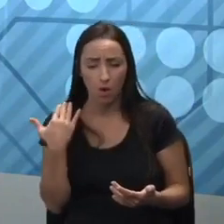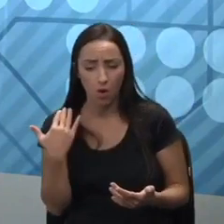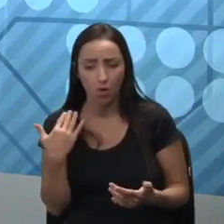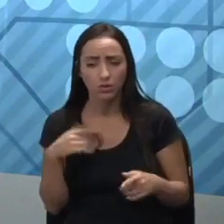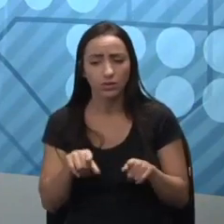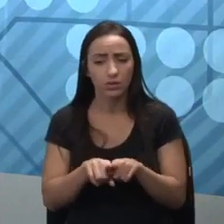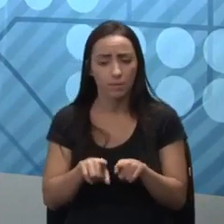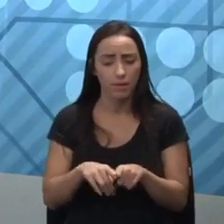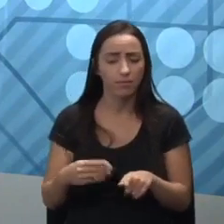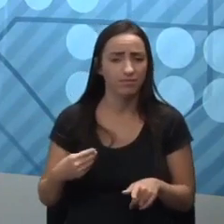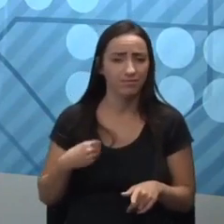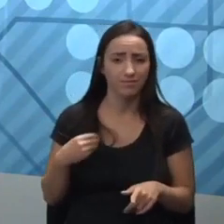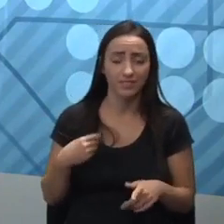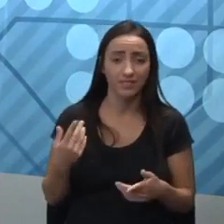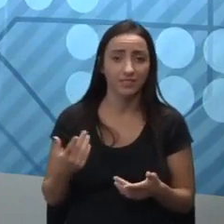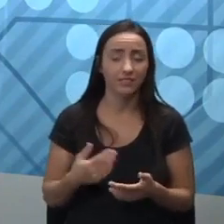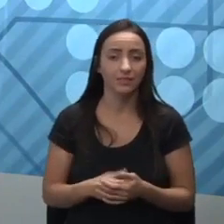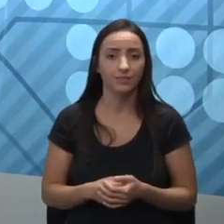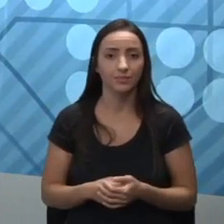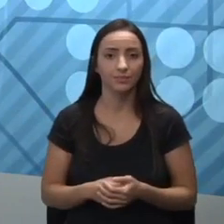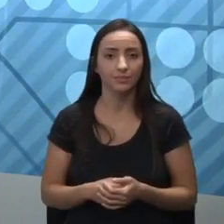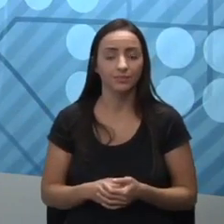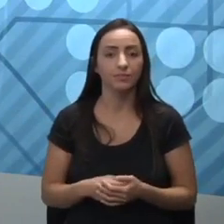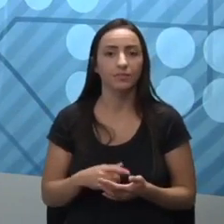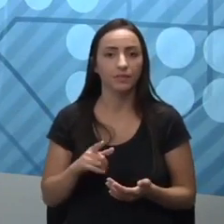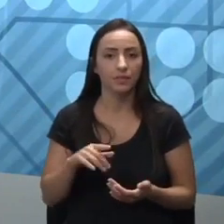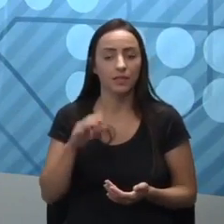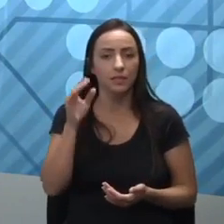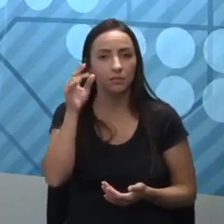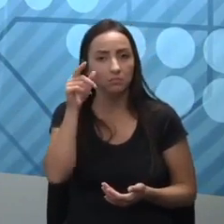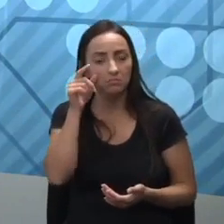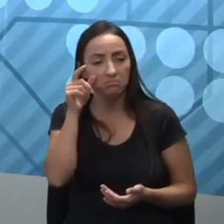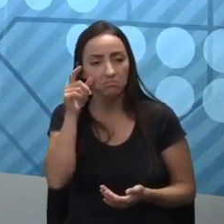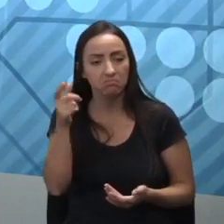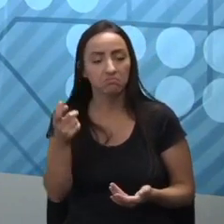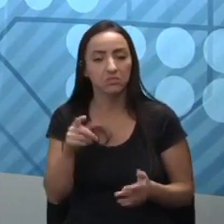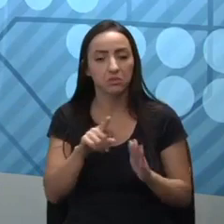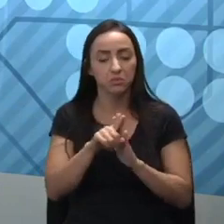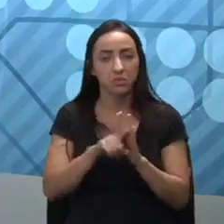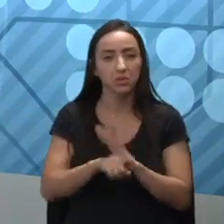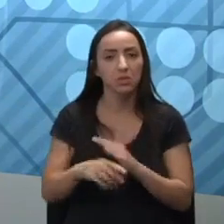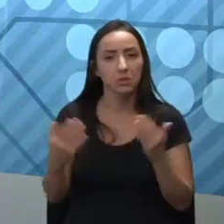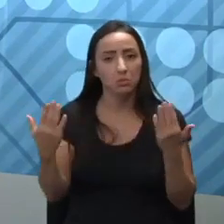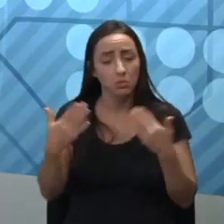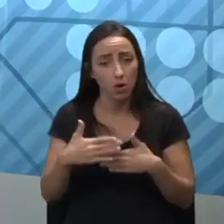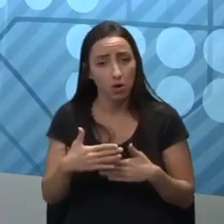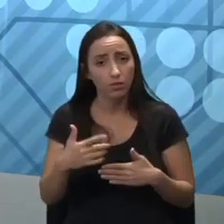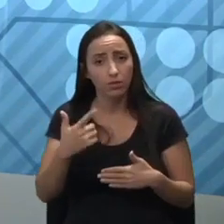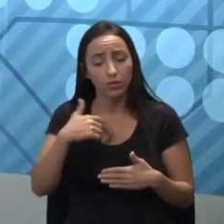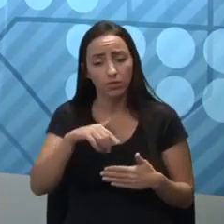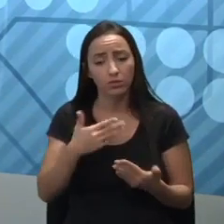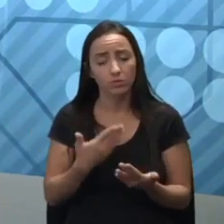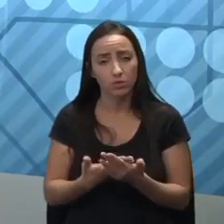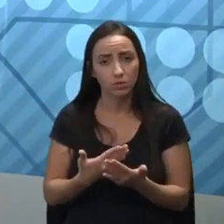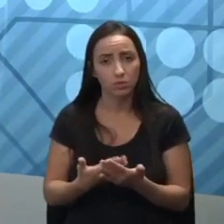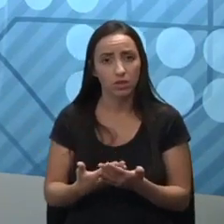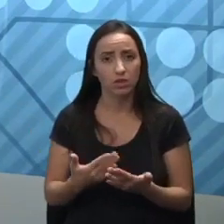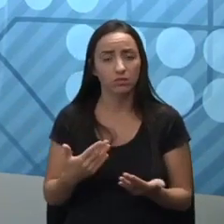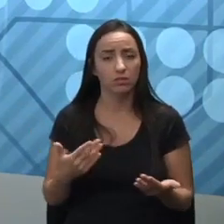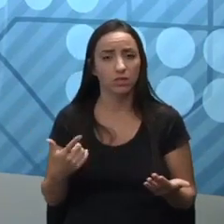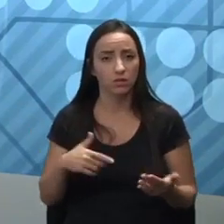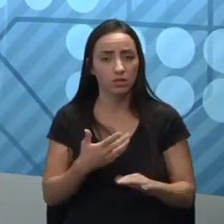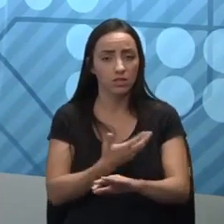com a morte. Então, é interessante aí essa pesquisa que comprova o que a gente vem abordando aí na